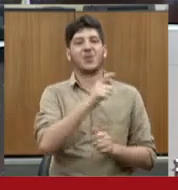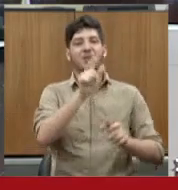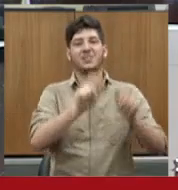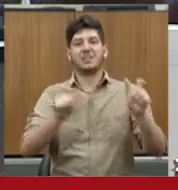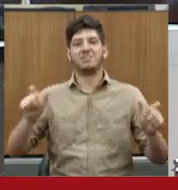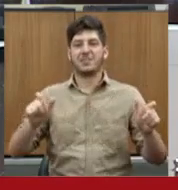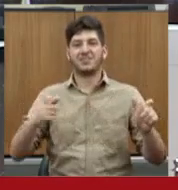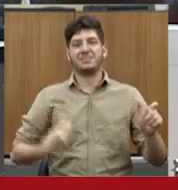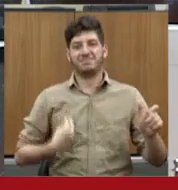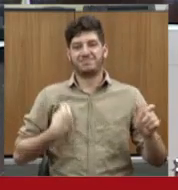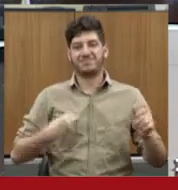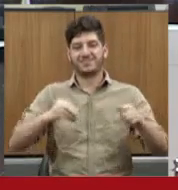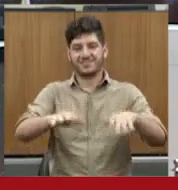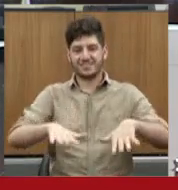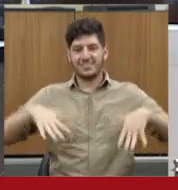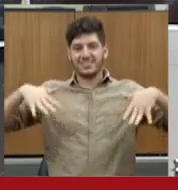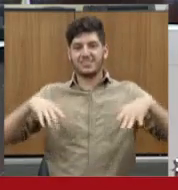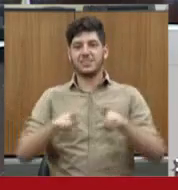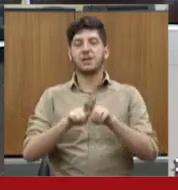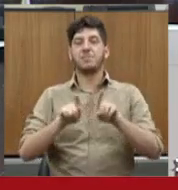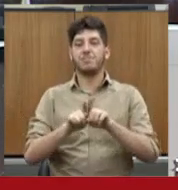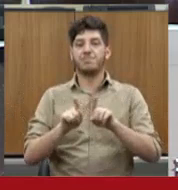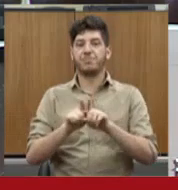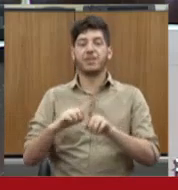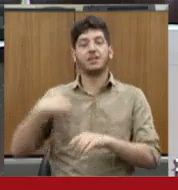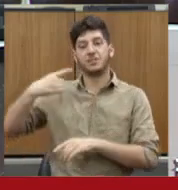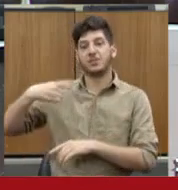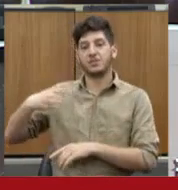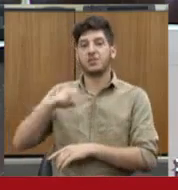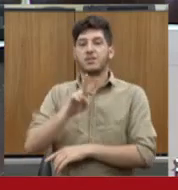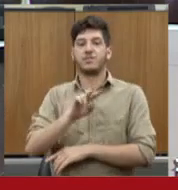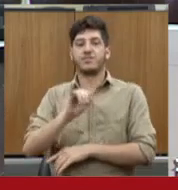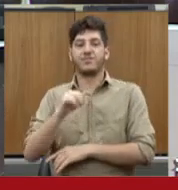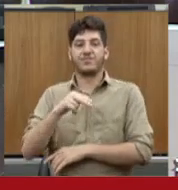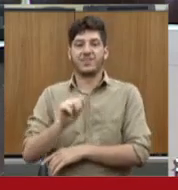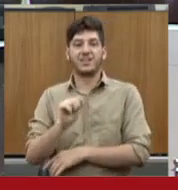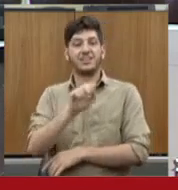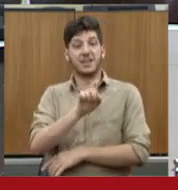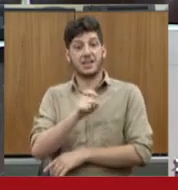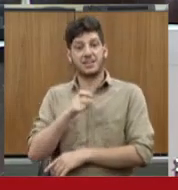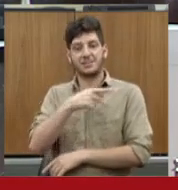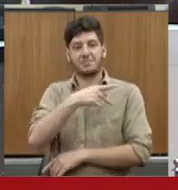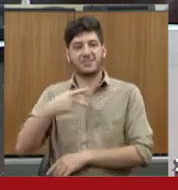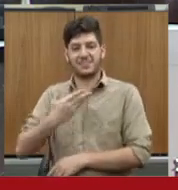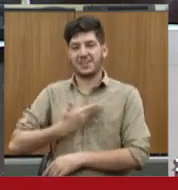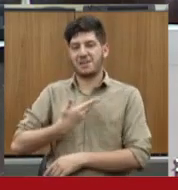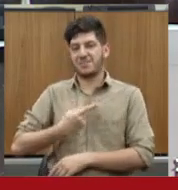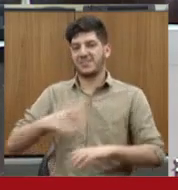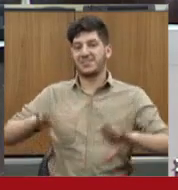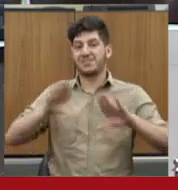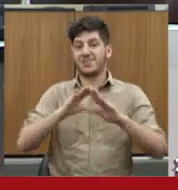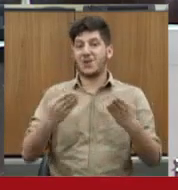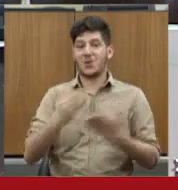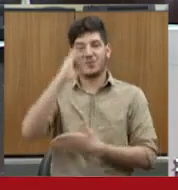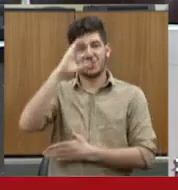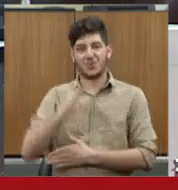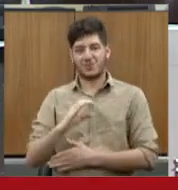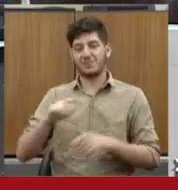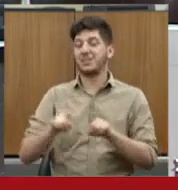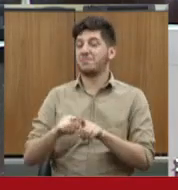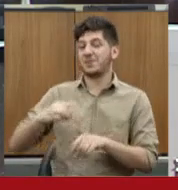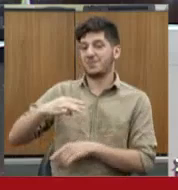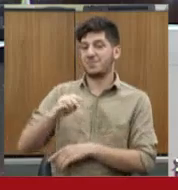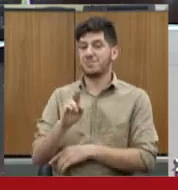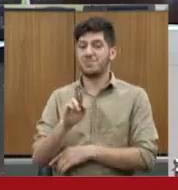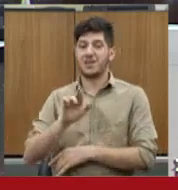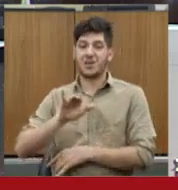aqui estão. Comentar doutor Viana, nosso ex-presidente, ex-colega aqui dessa casa também, um grande amigo hoje, nosso conselheiro, Mauri Torres,